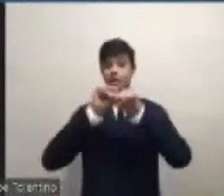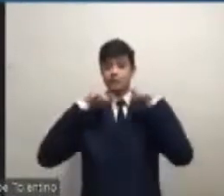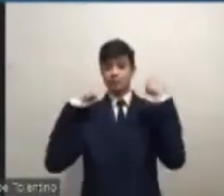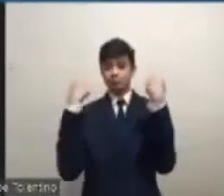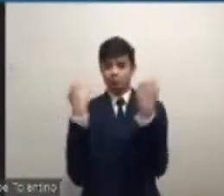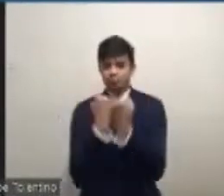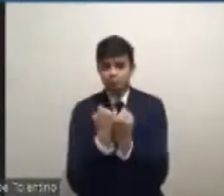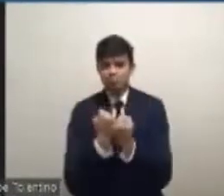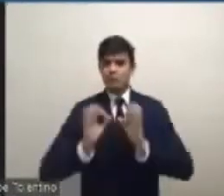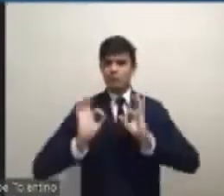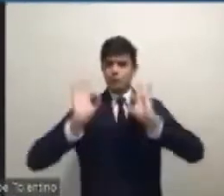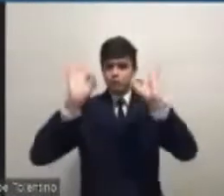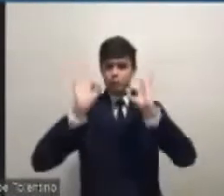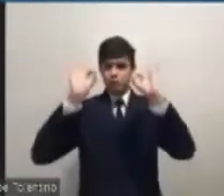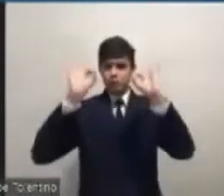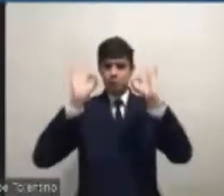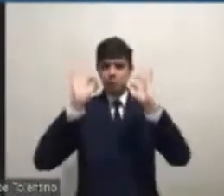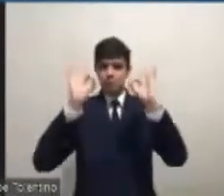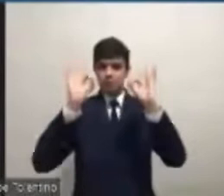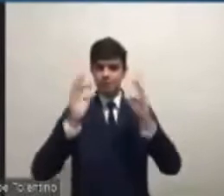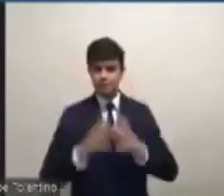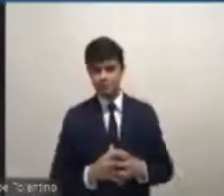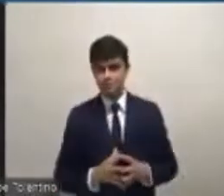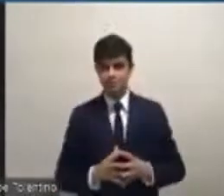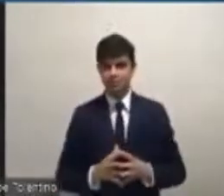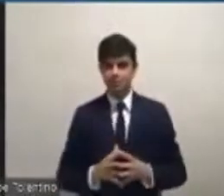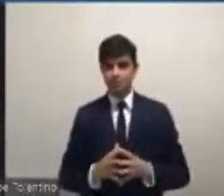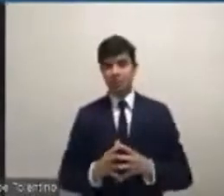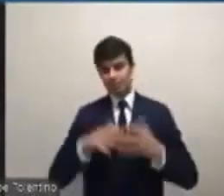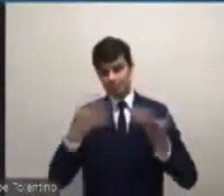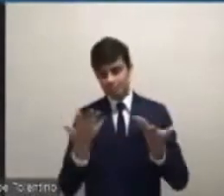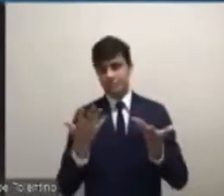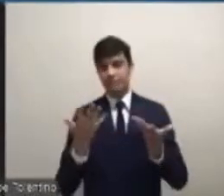histórico, nesse momento de coronavírus.